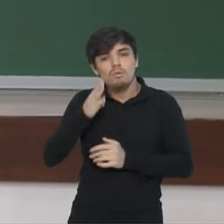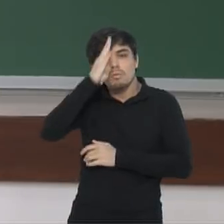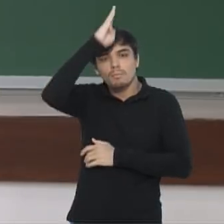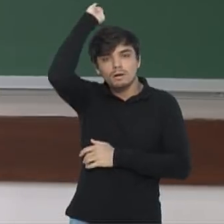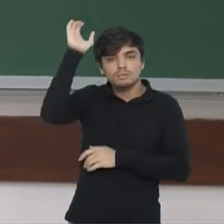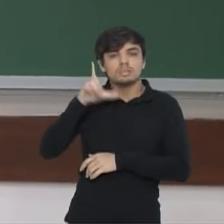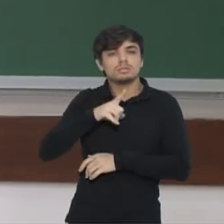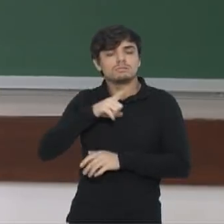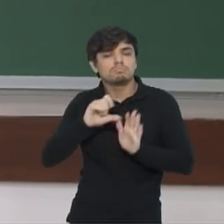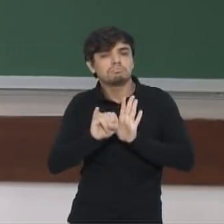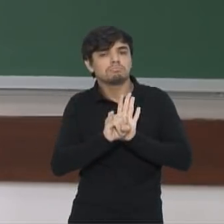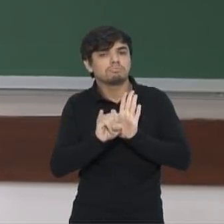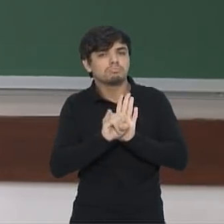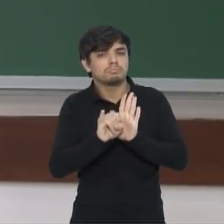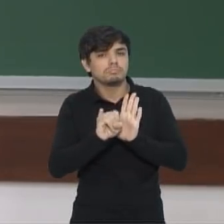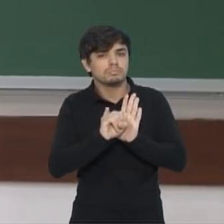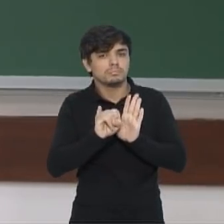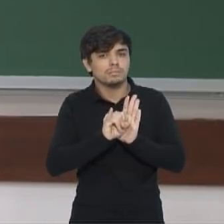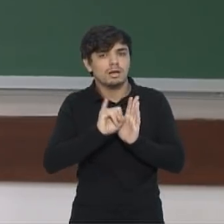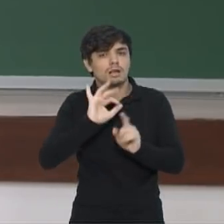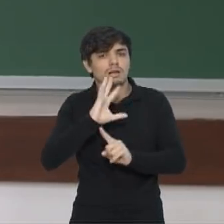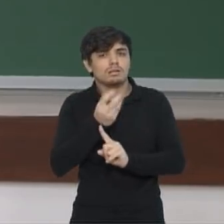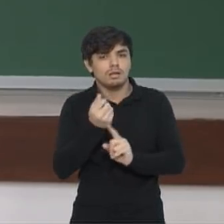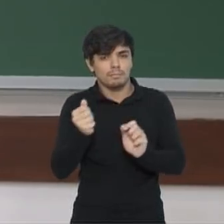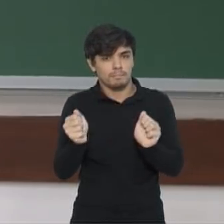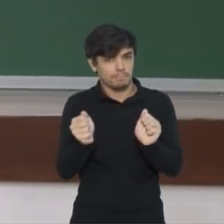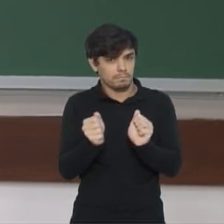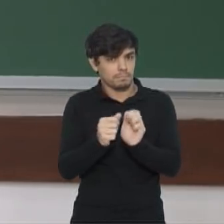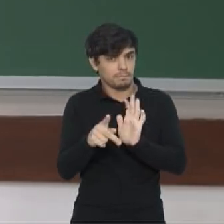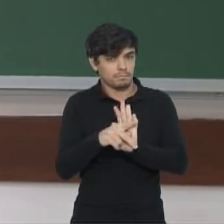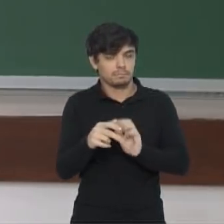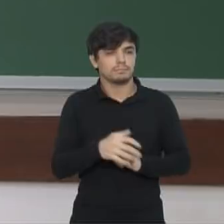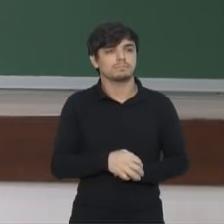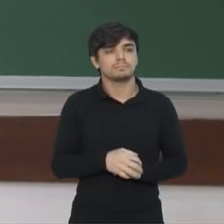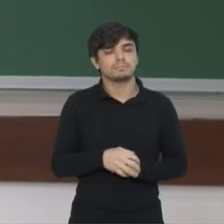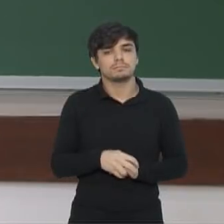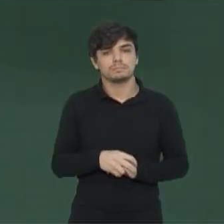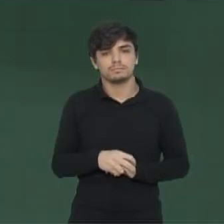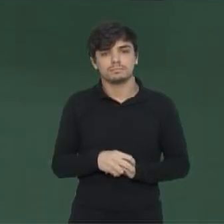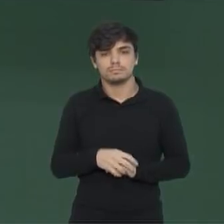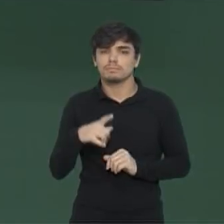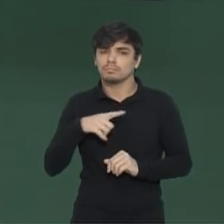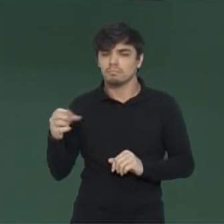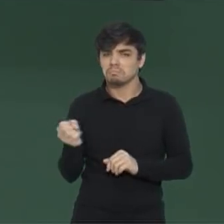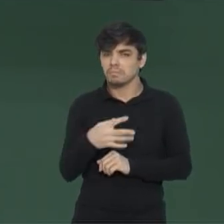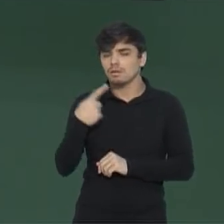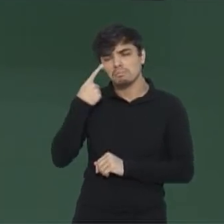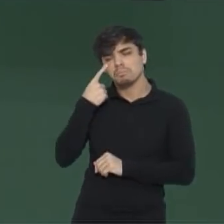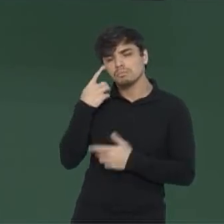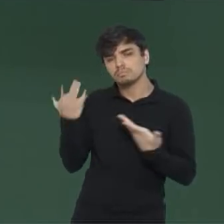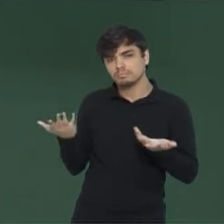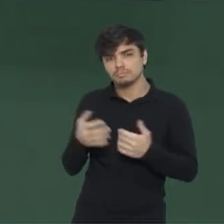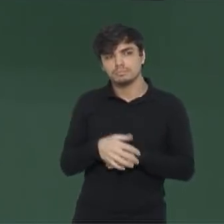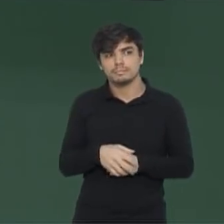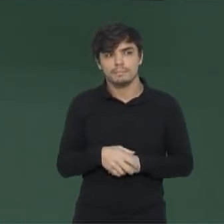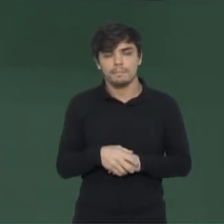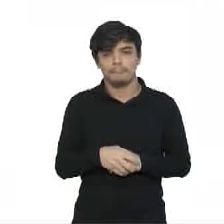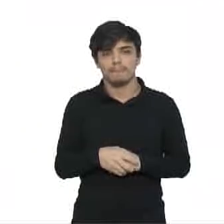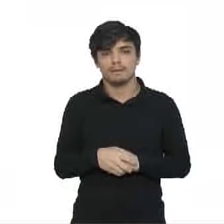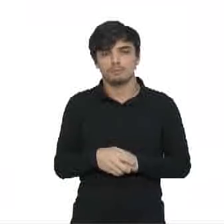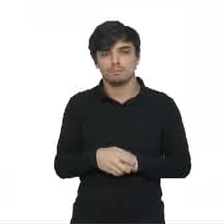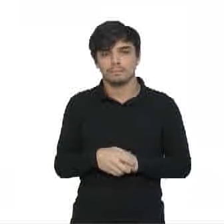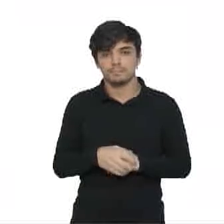identidade artística própria, tá certo? E bastante inovadora, se nós formos verificar.